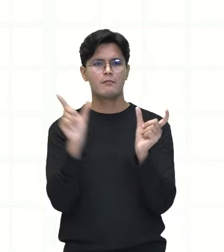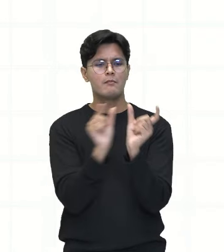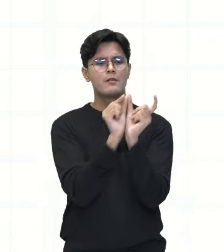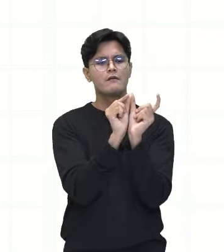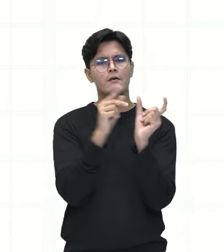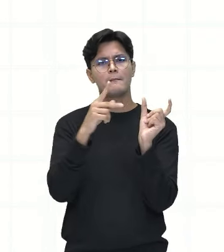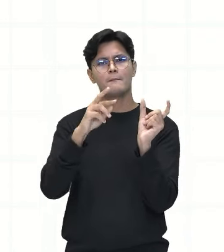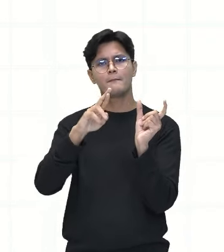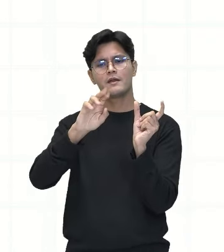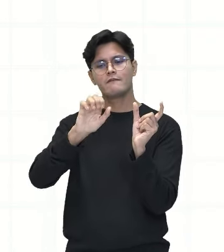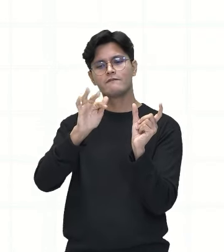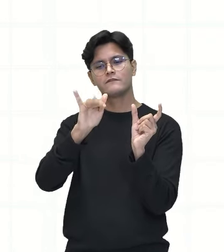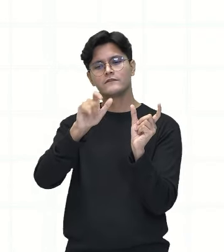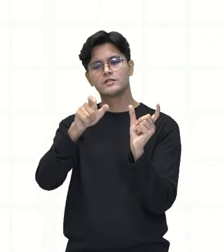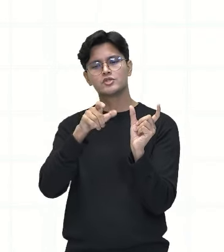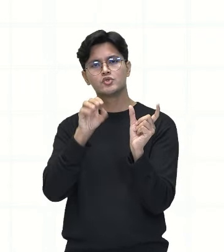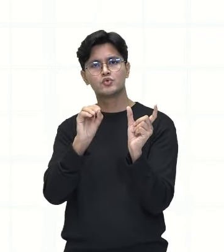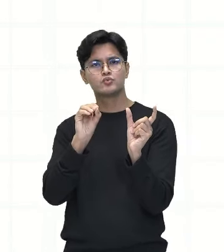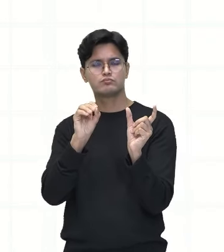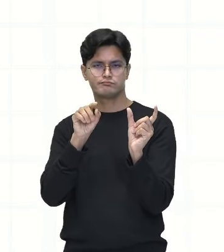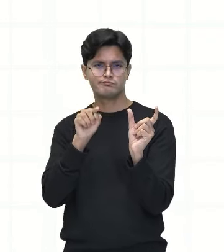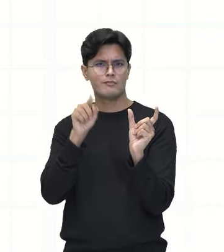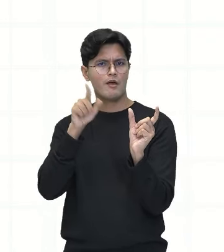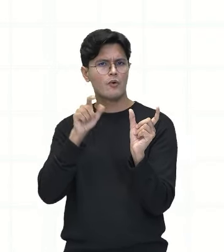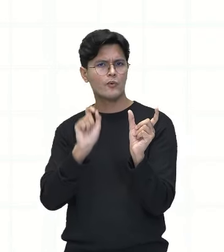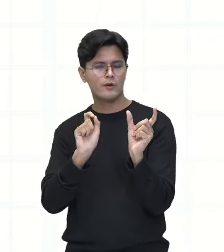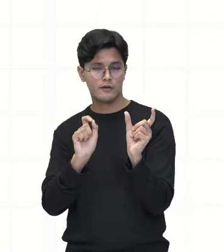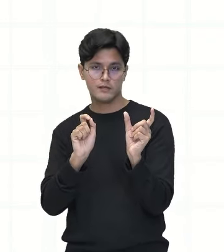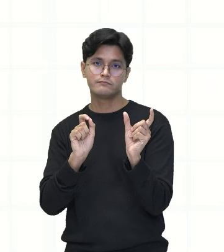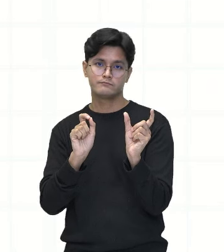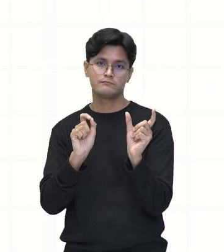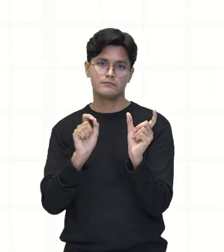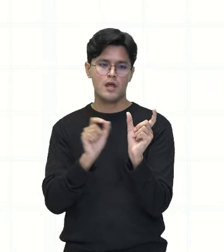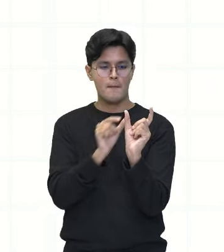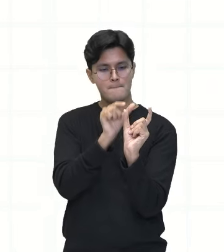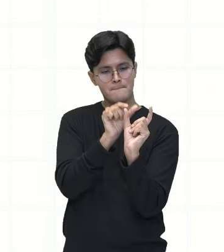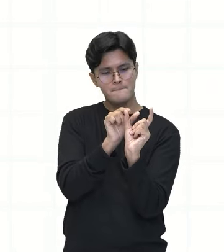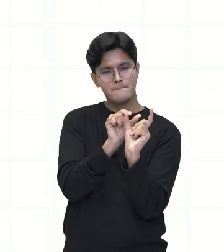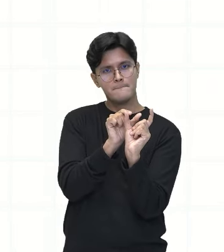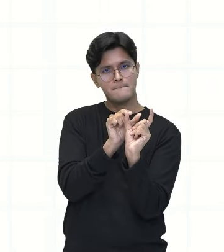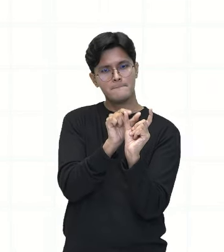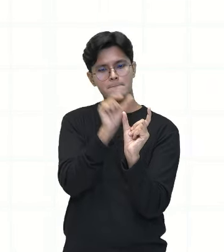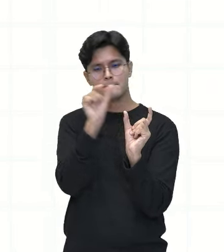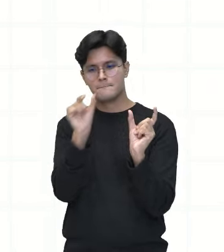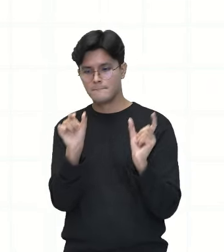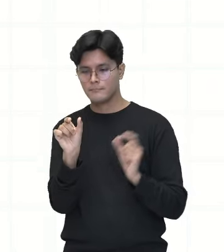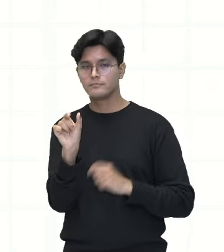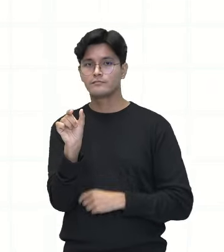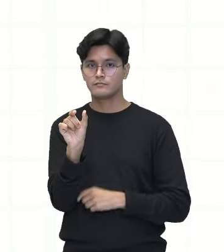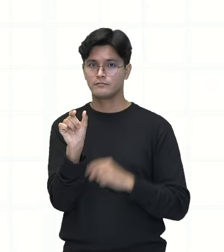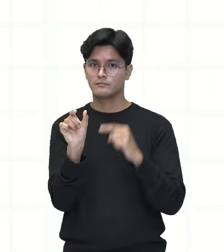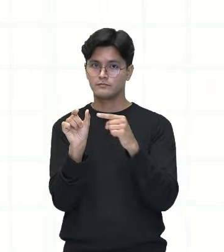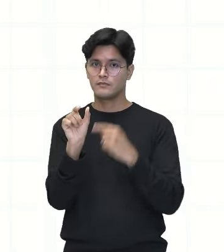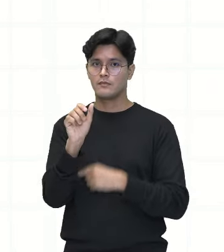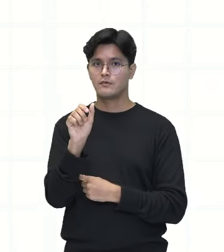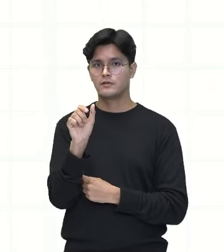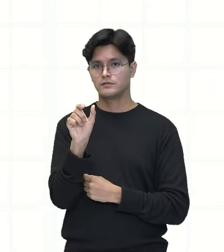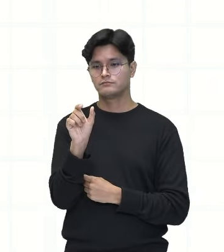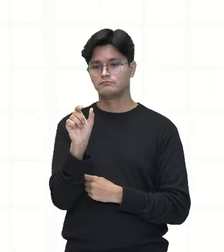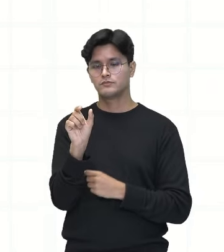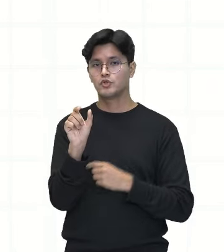O prefixo é um pedacinho de palavra, que nós chamamos de afixo, né, na língua portuguesa, que ele